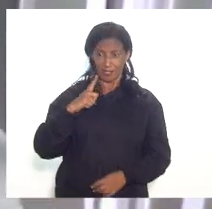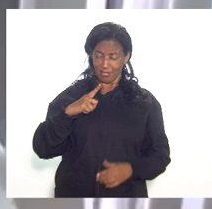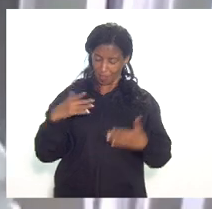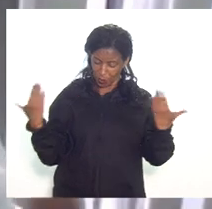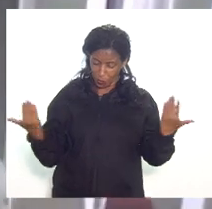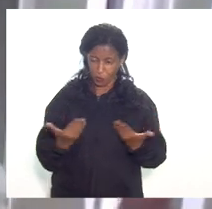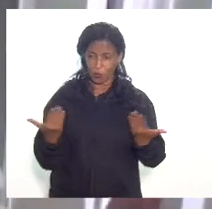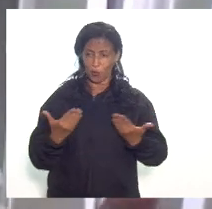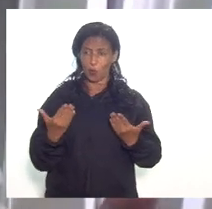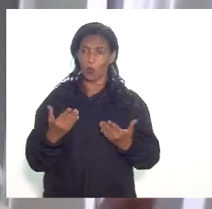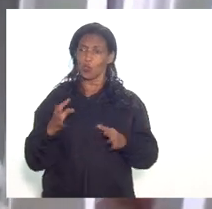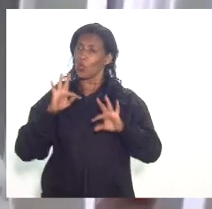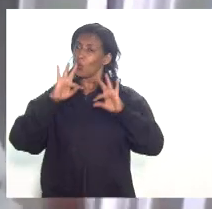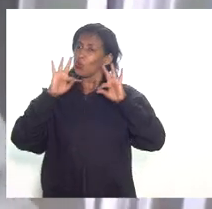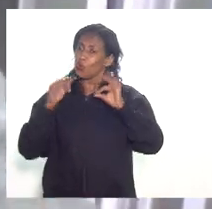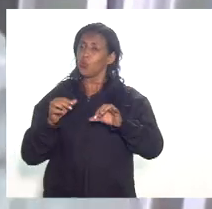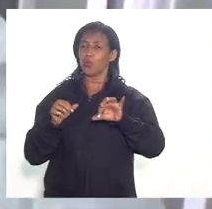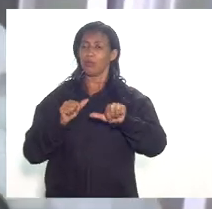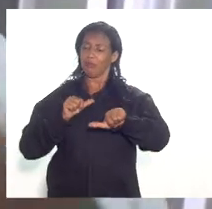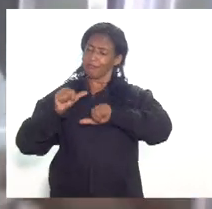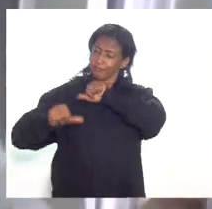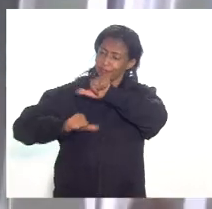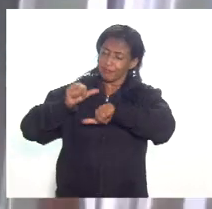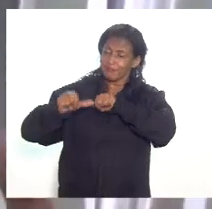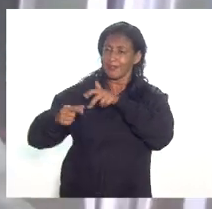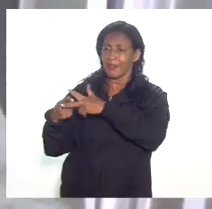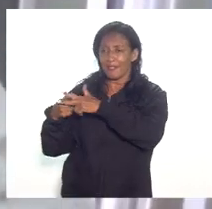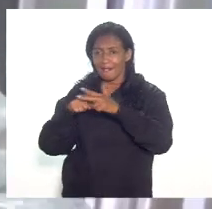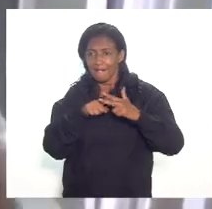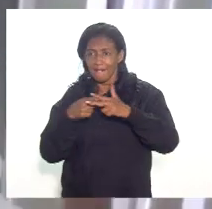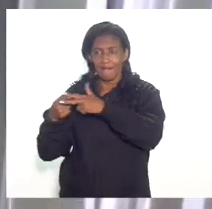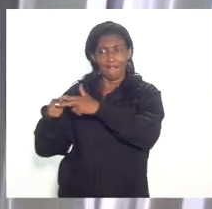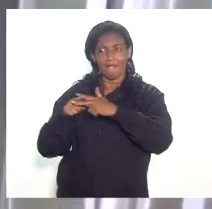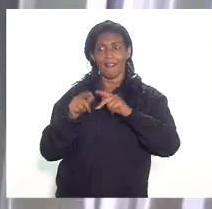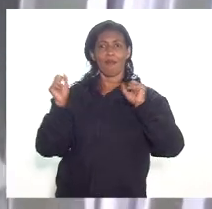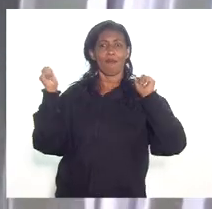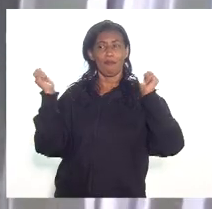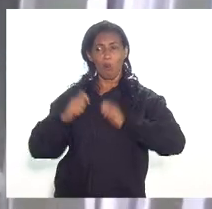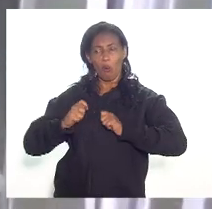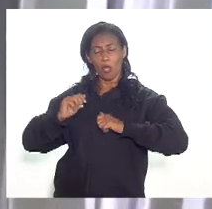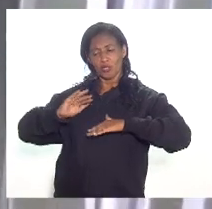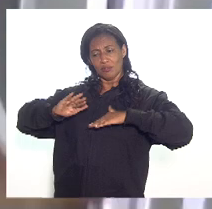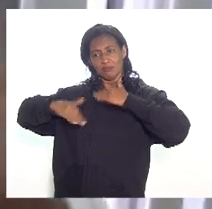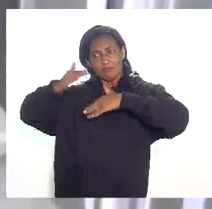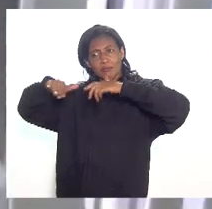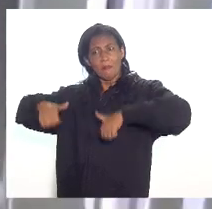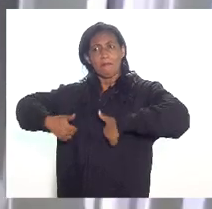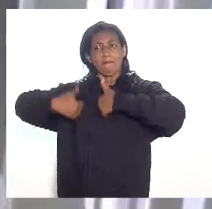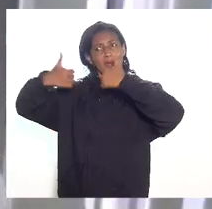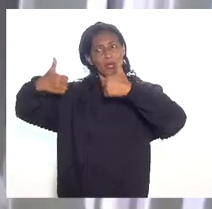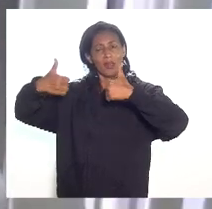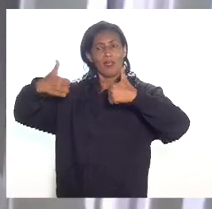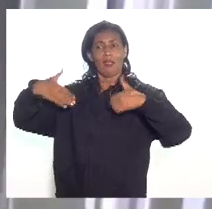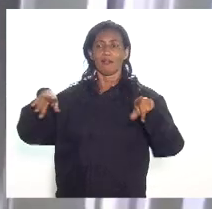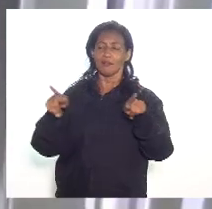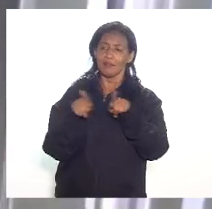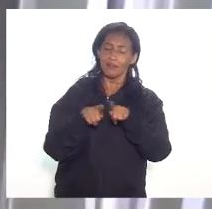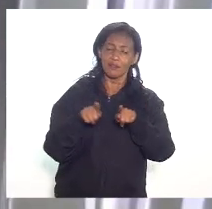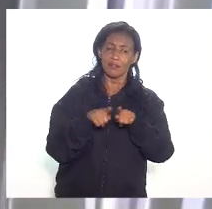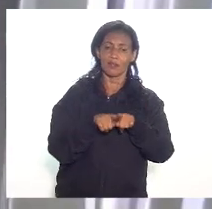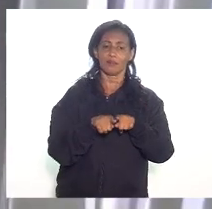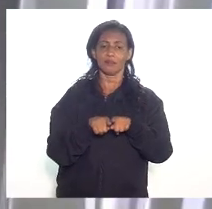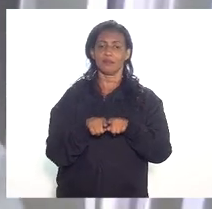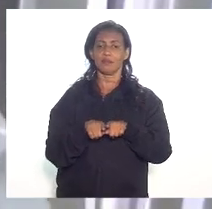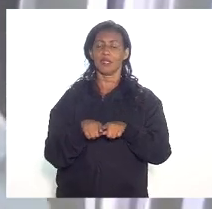tudo pode ser aperfeiçoado claro que as agências formadoras podem sempre melhorar e se aprimorar entretanto eu quero aqui